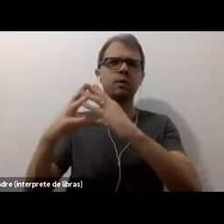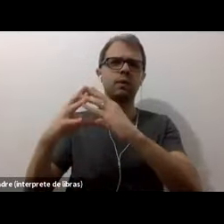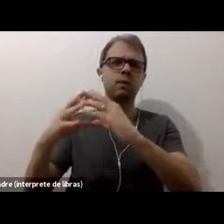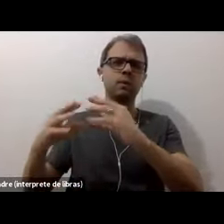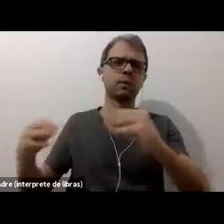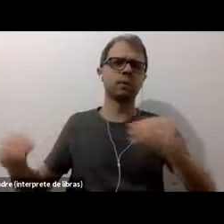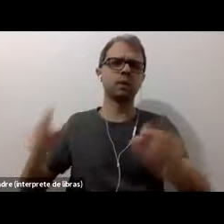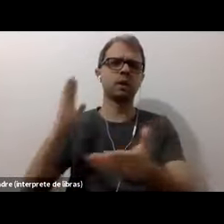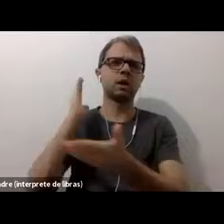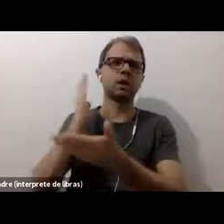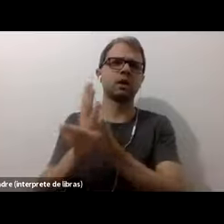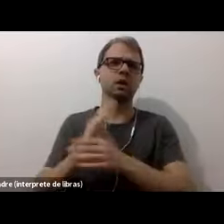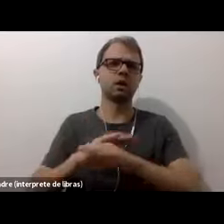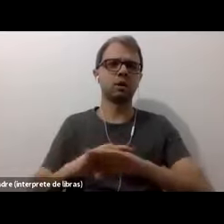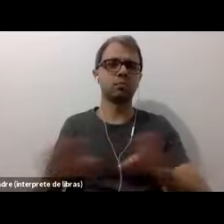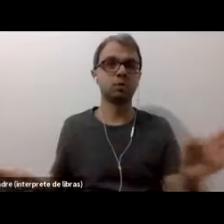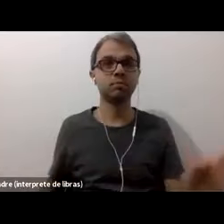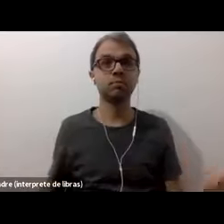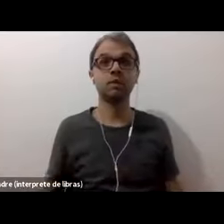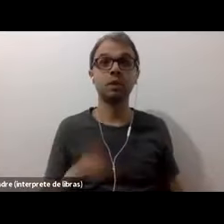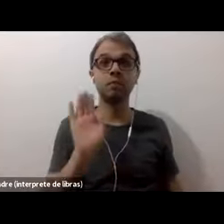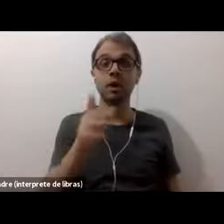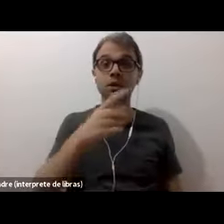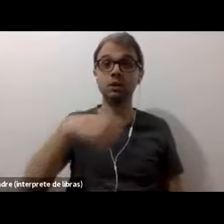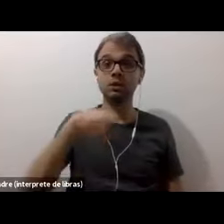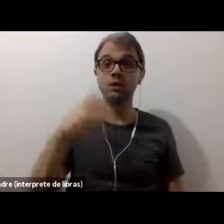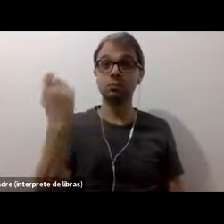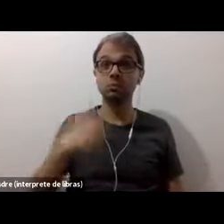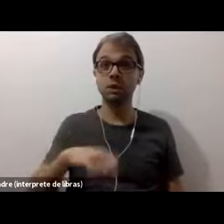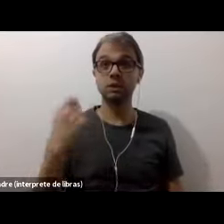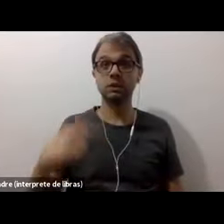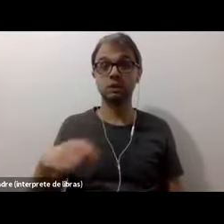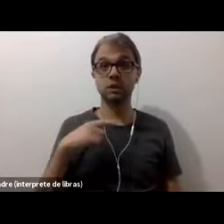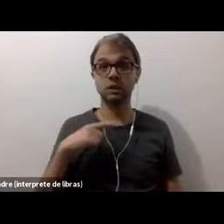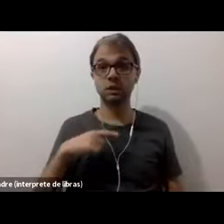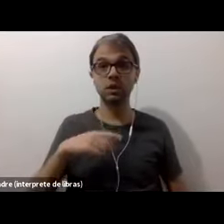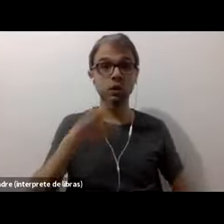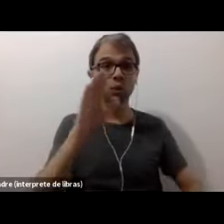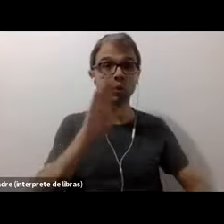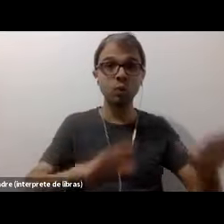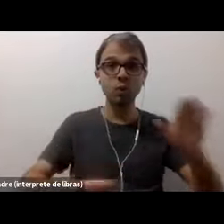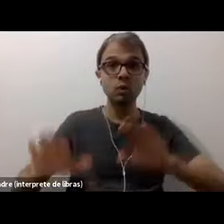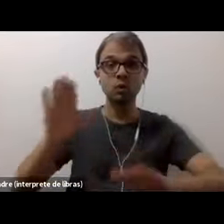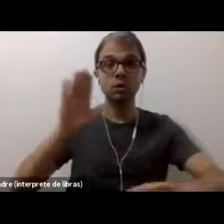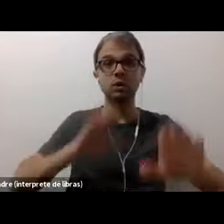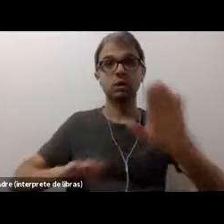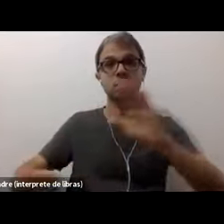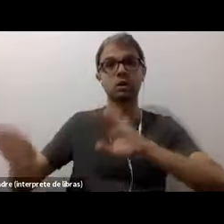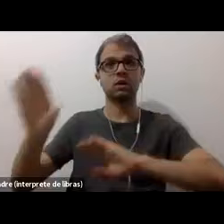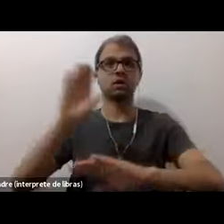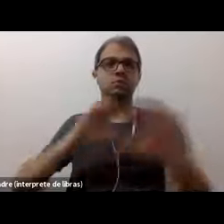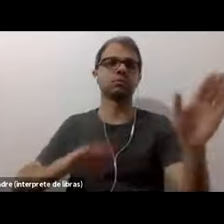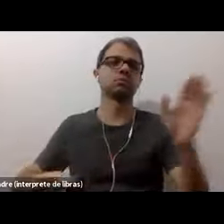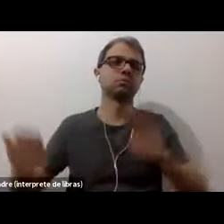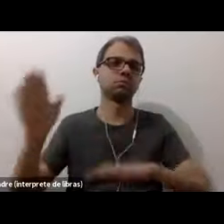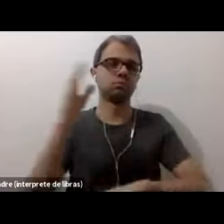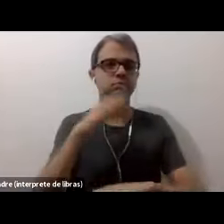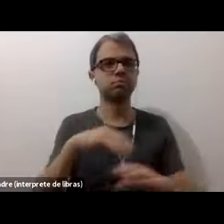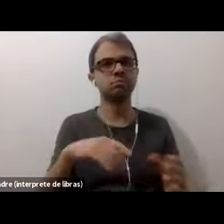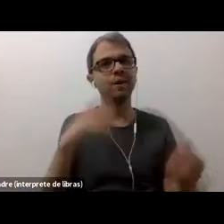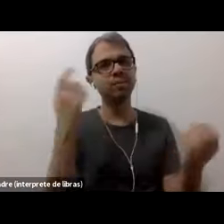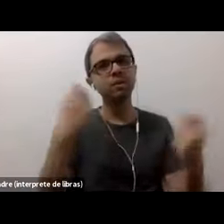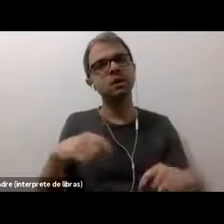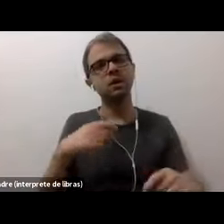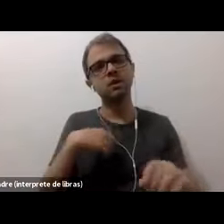um do outro, né? Não tem como, nesse momento, a gente não ter uma empatia, um olhar para a